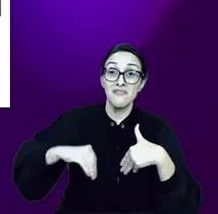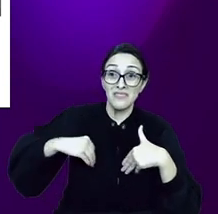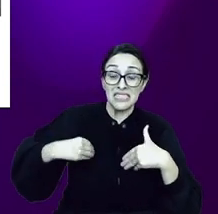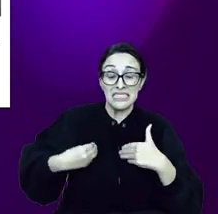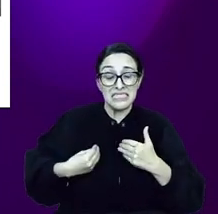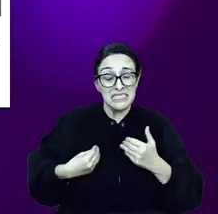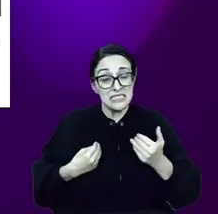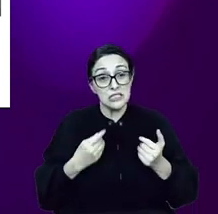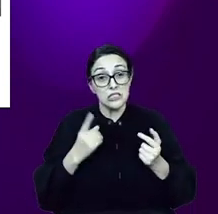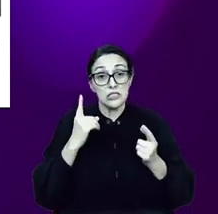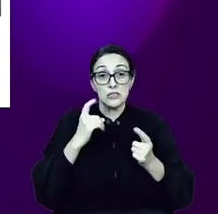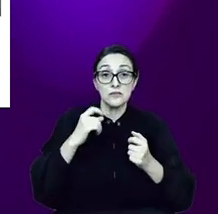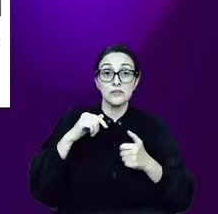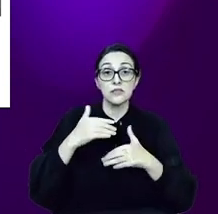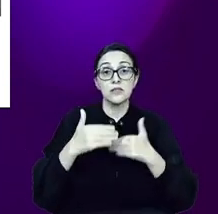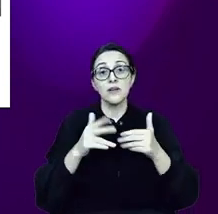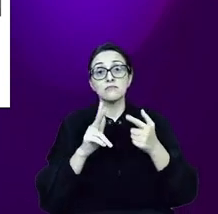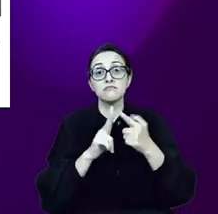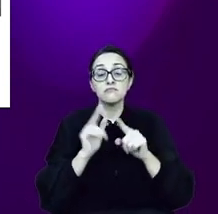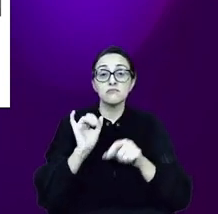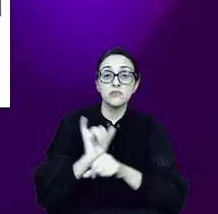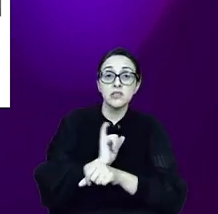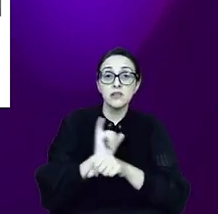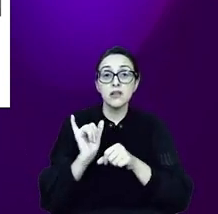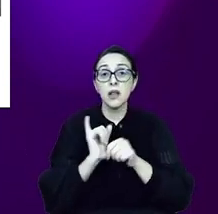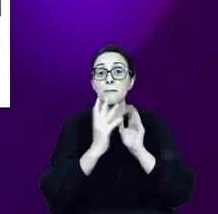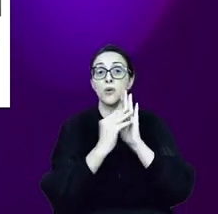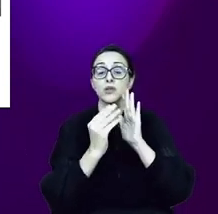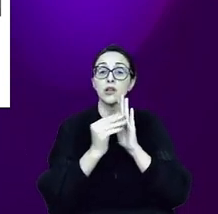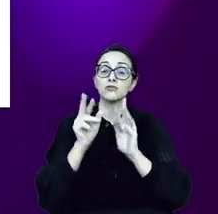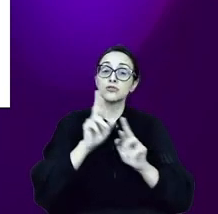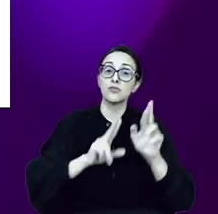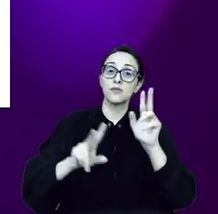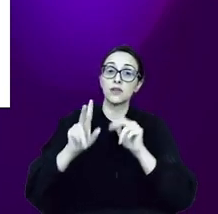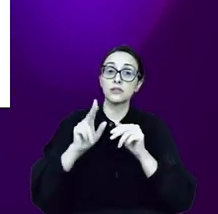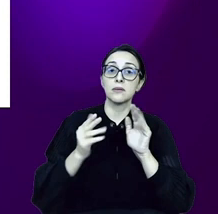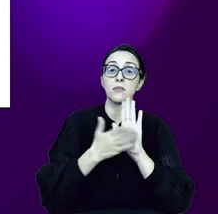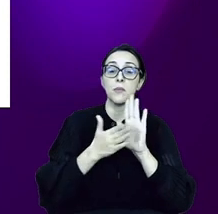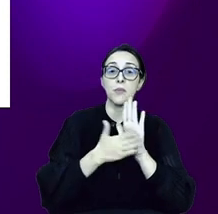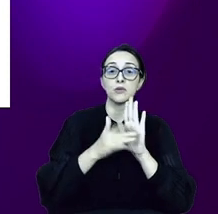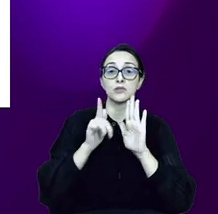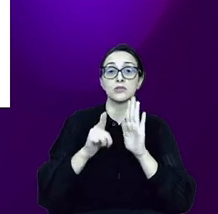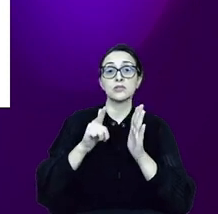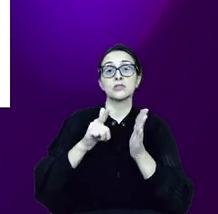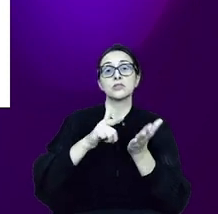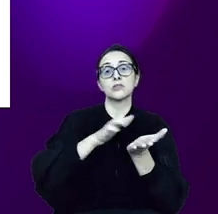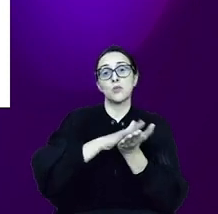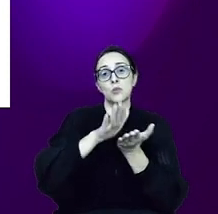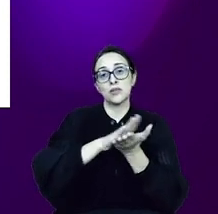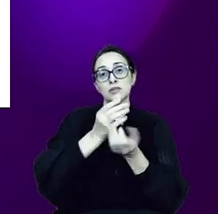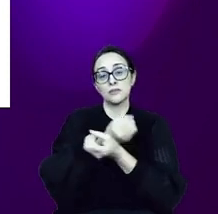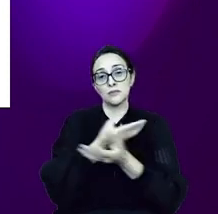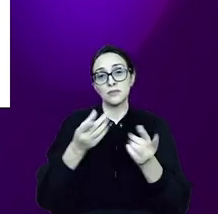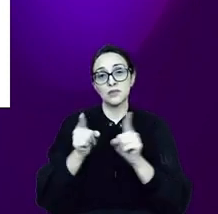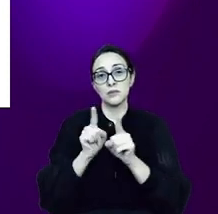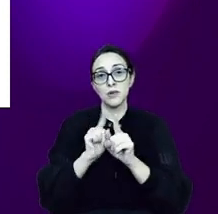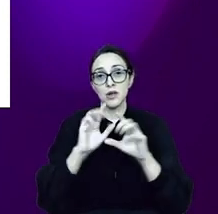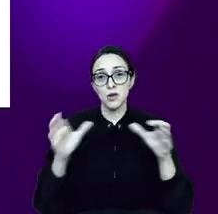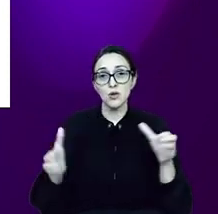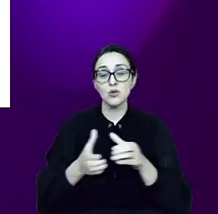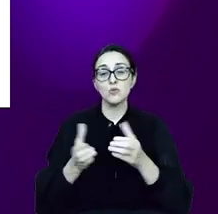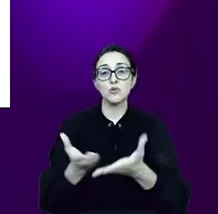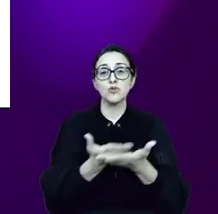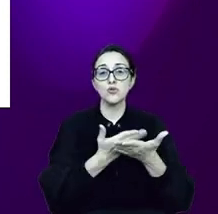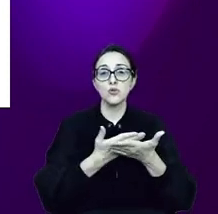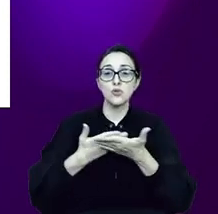de diferentes ferramentas e diferentes modelos são propostos na literatura. O nosso grupo também estudou